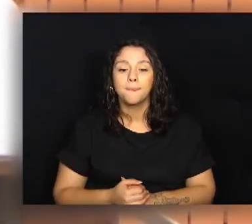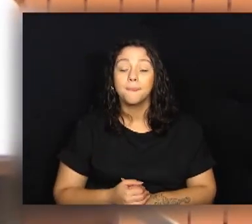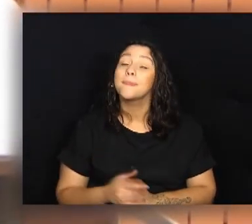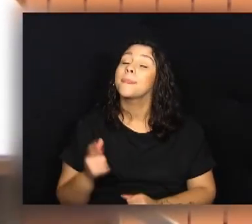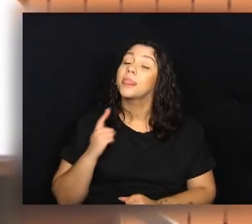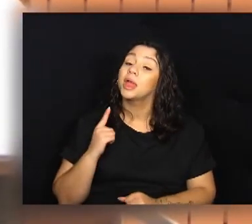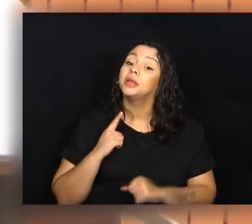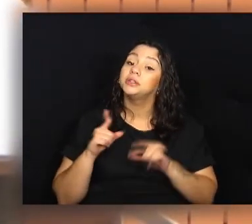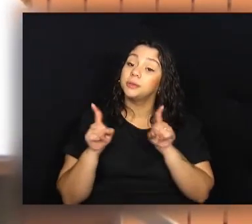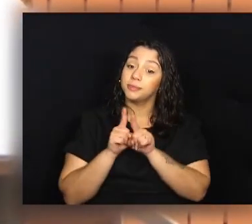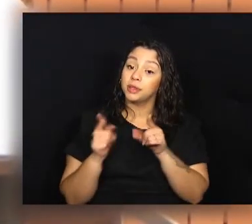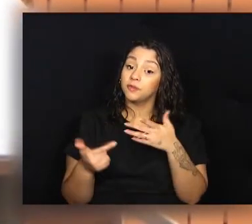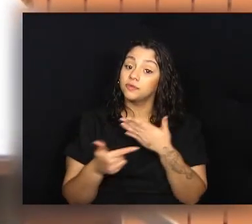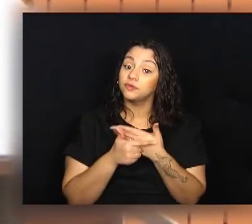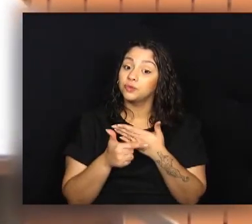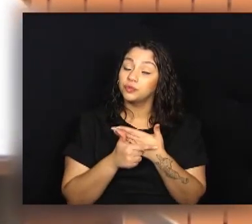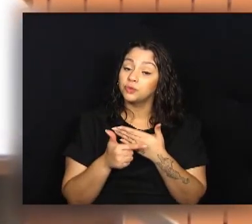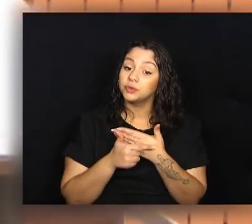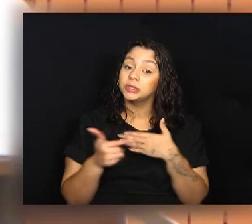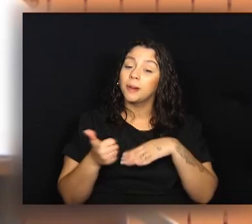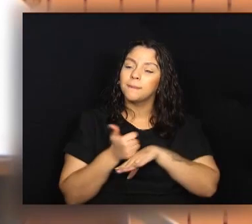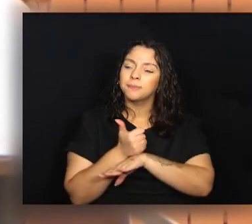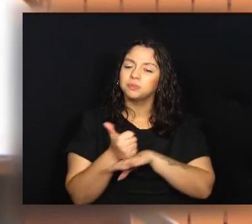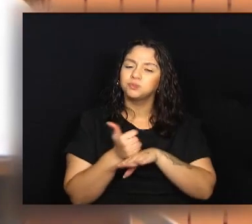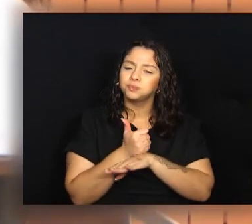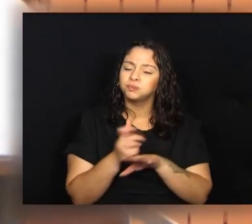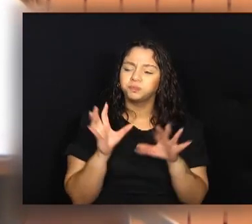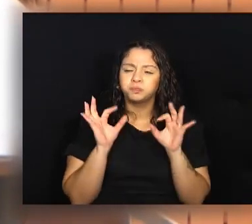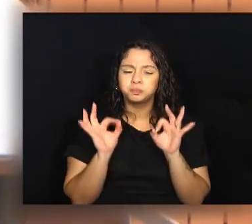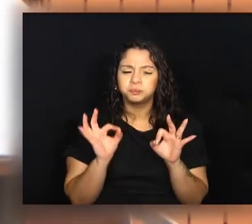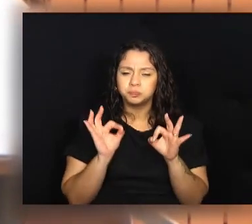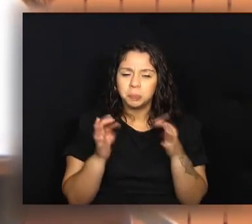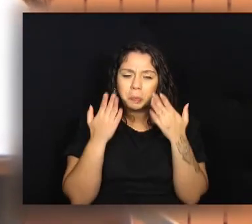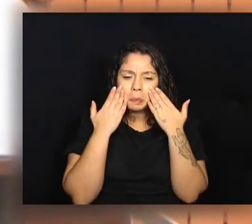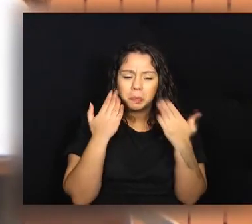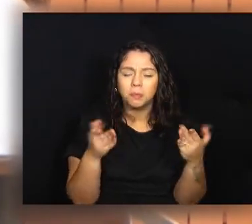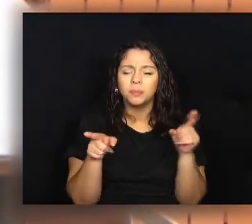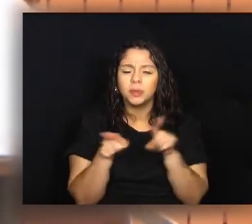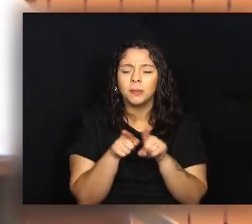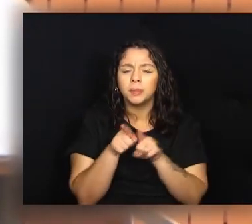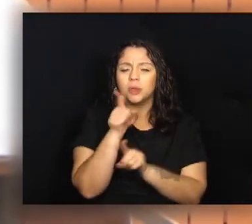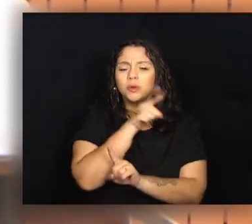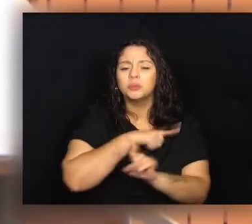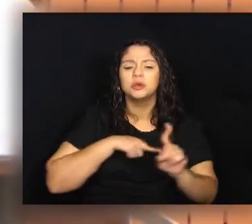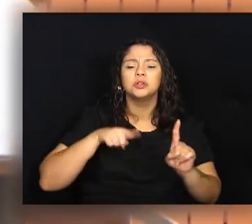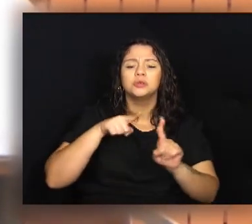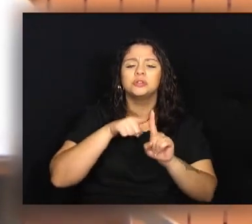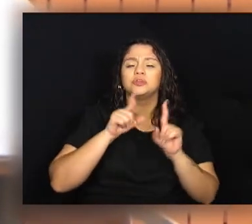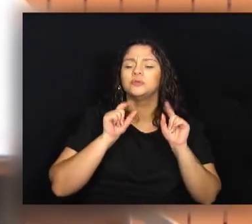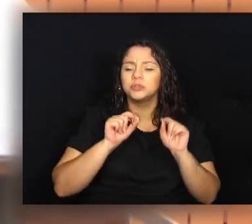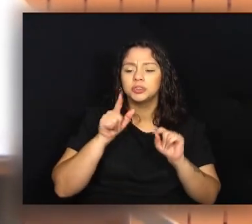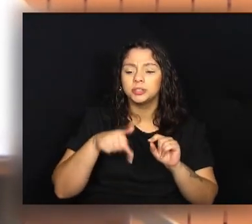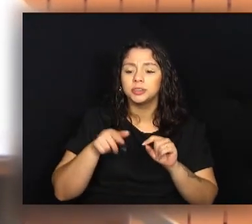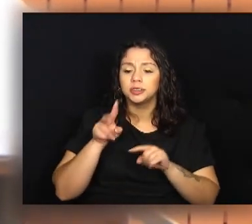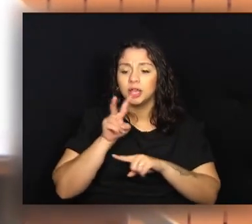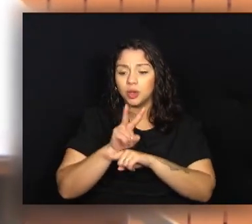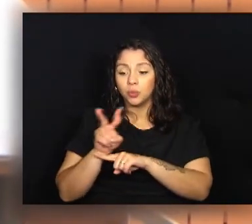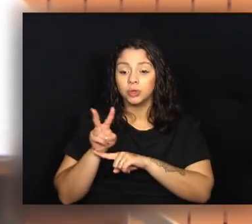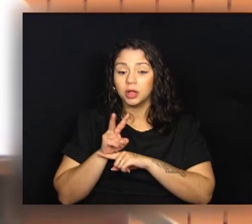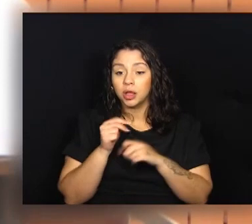toda uma função profissional de destaque, mas elas têm a missão de cuidar do